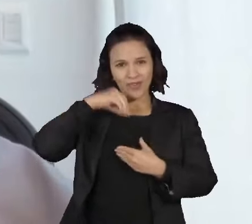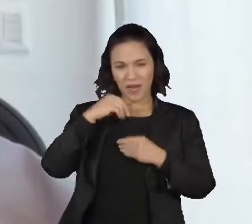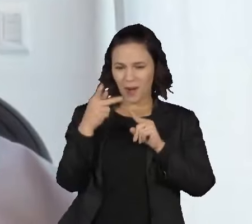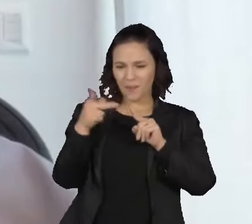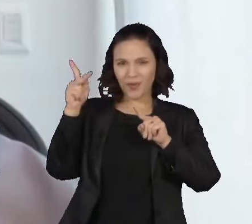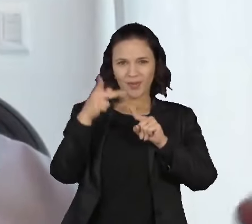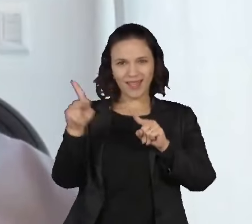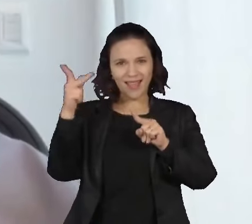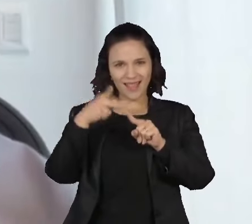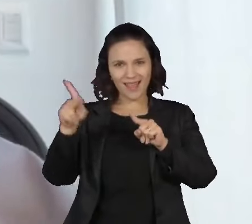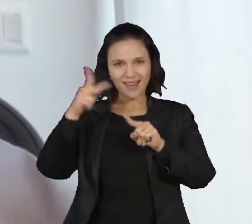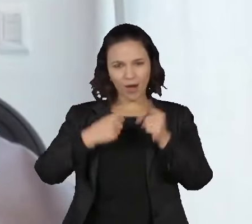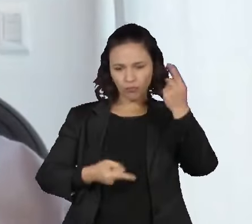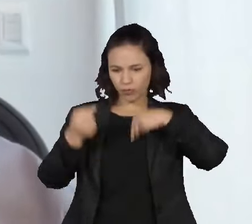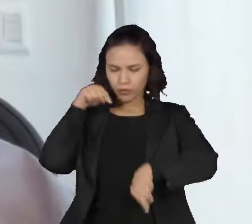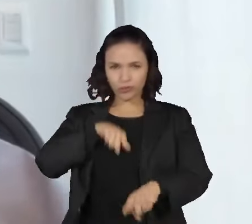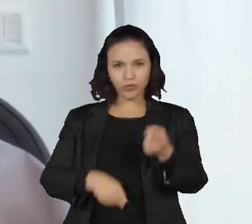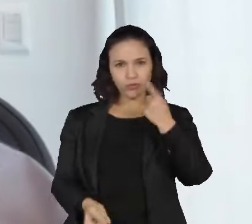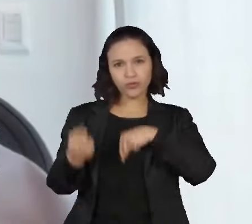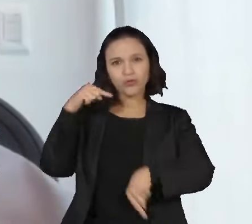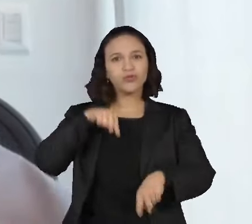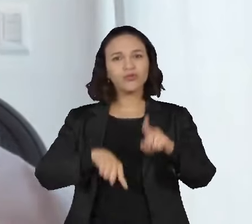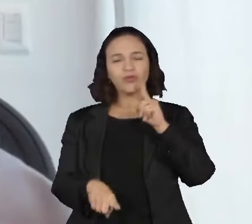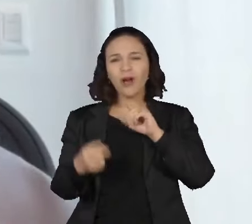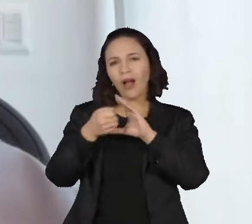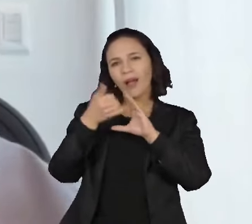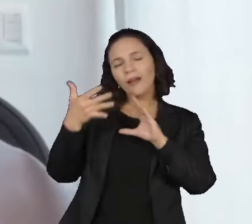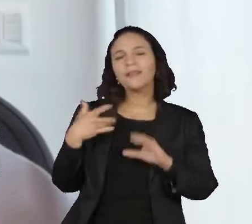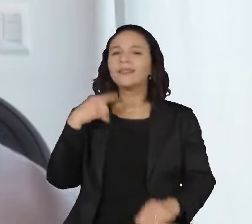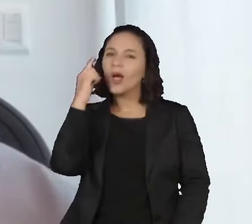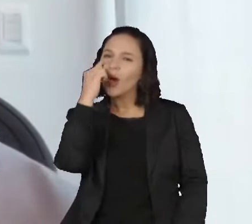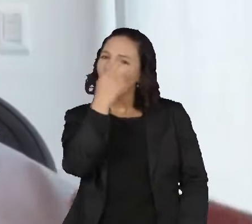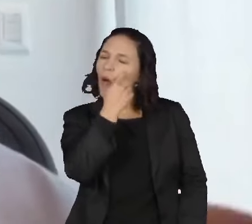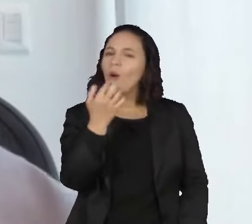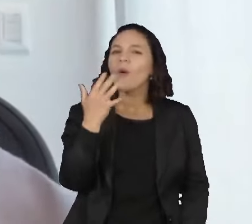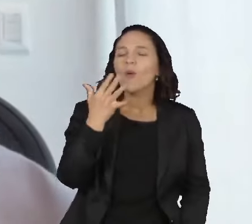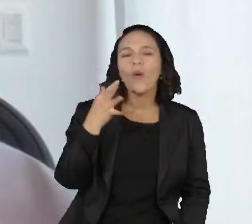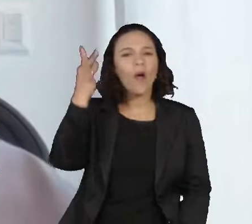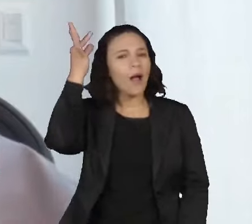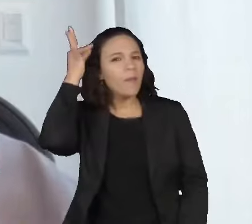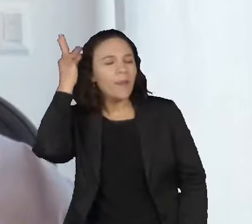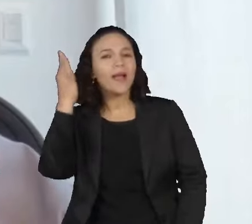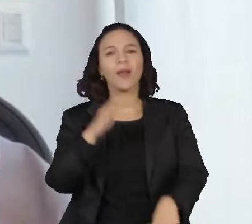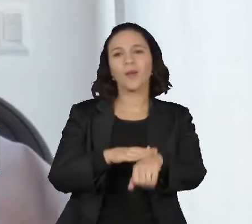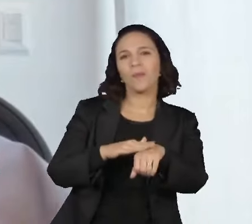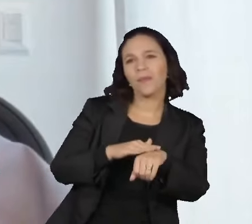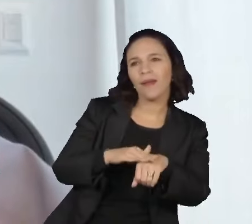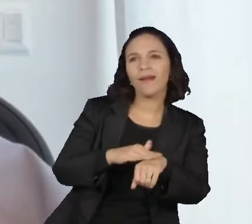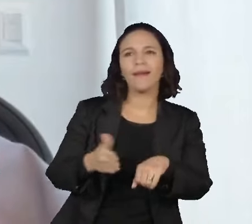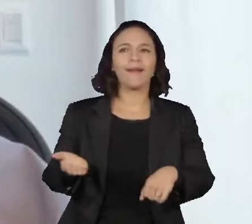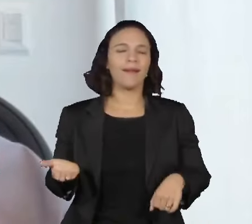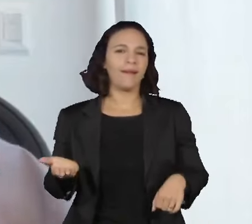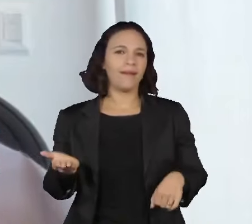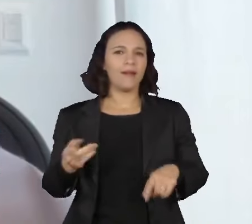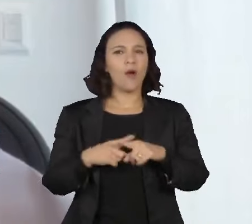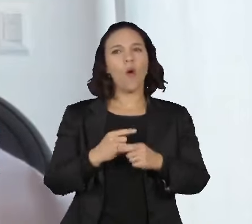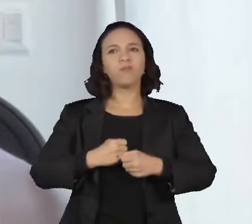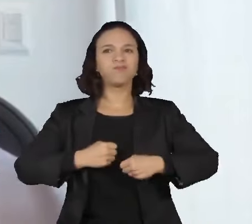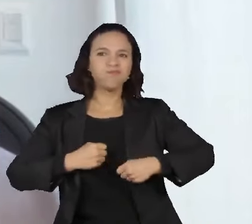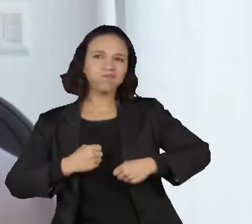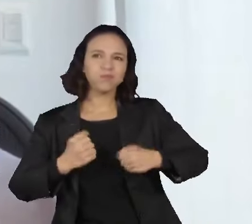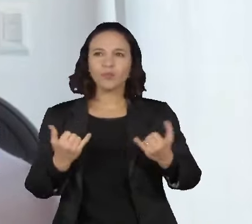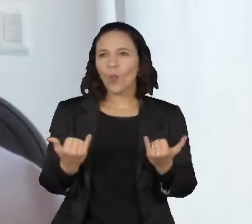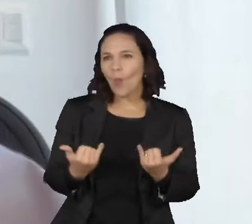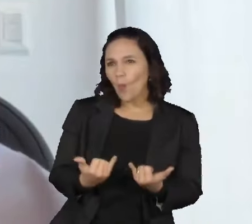proteínas, né, que fazem os nossos caracteres, cor do olho, cabelo, pele, como se a gente é mais gordinho,